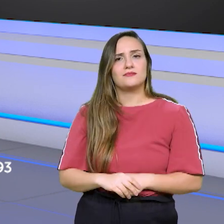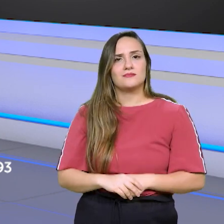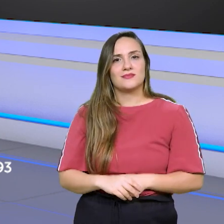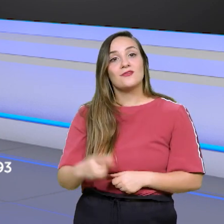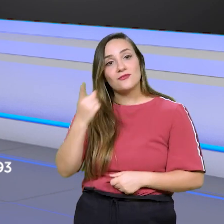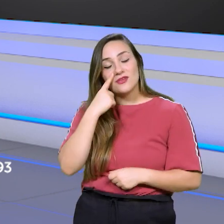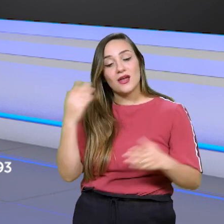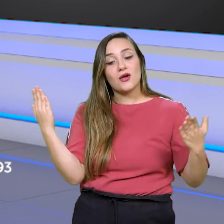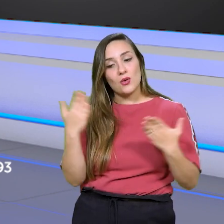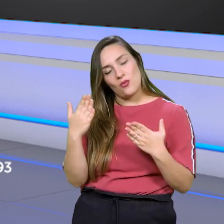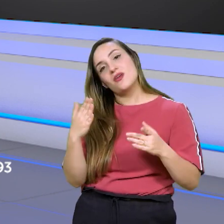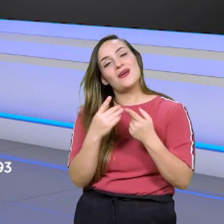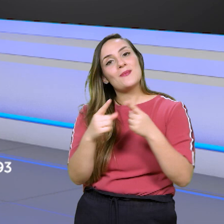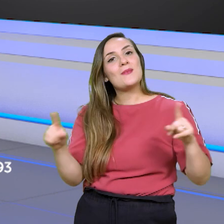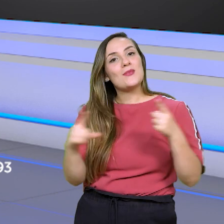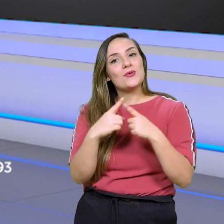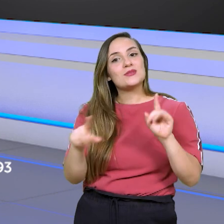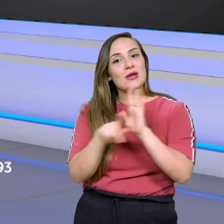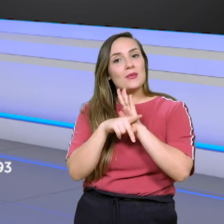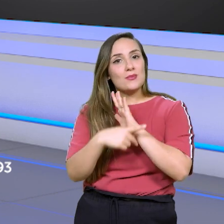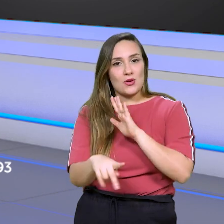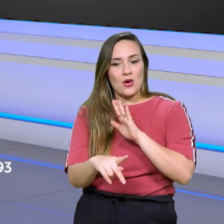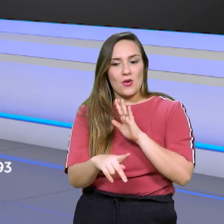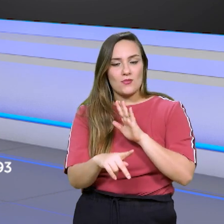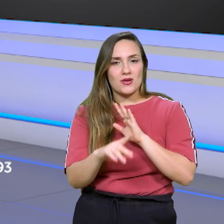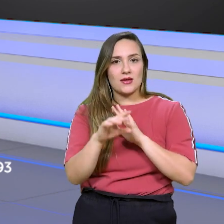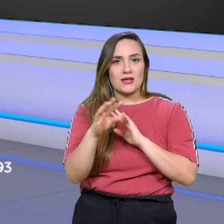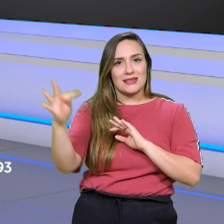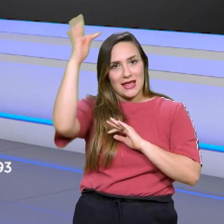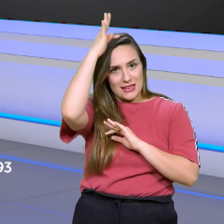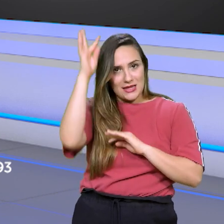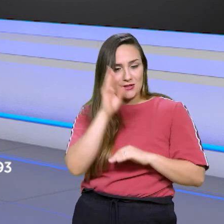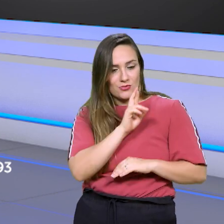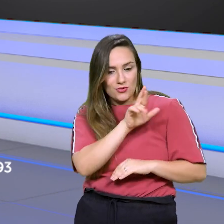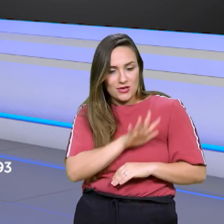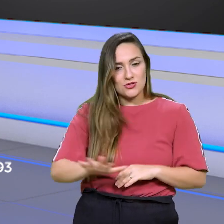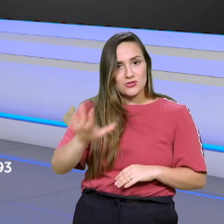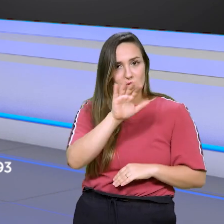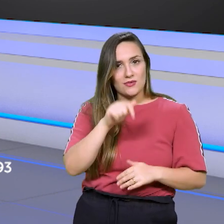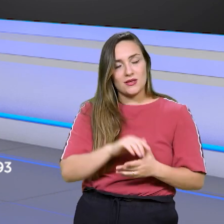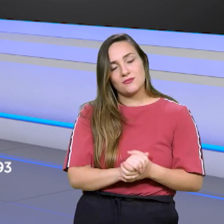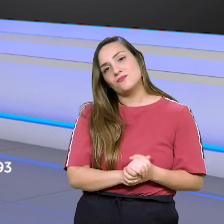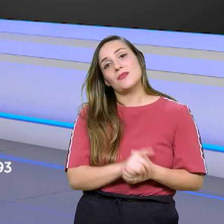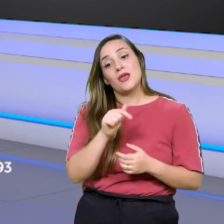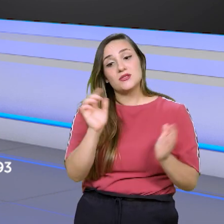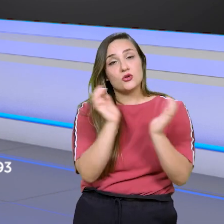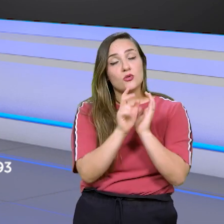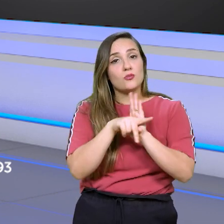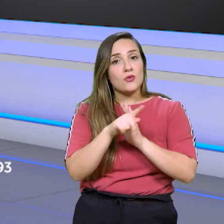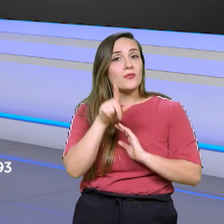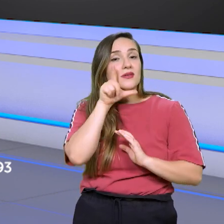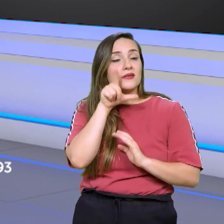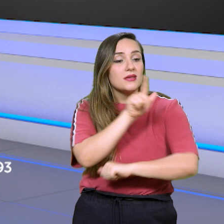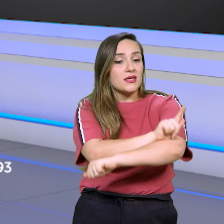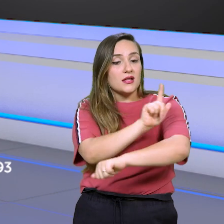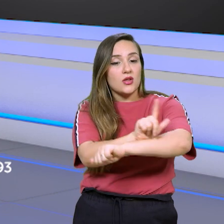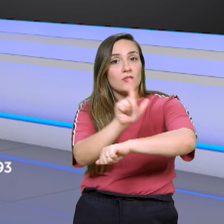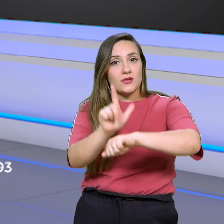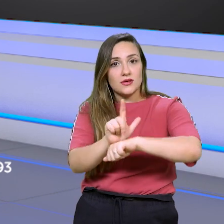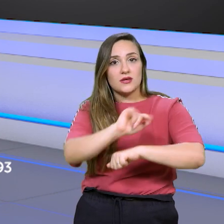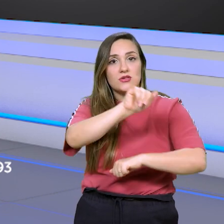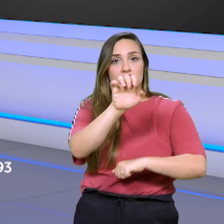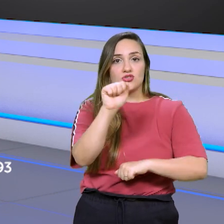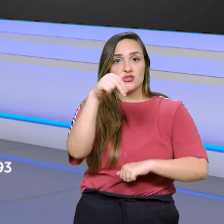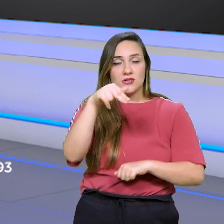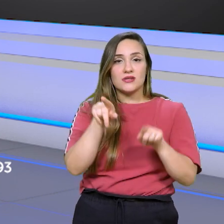al.ms.gov.br. Antes do nosso encerramento, confira a atração musical da estreia do programa Talento Regional. A